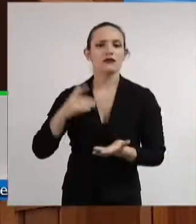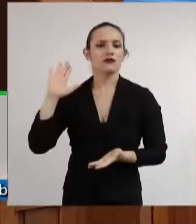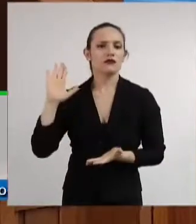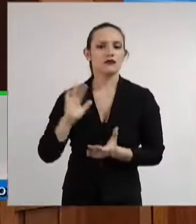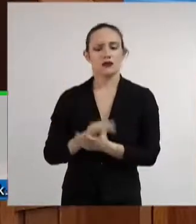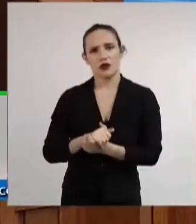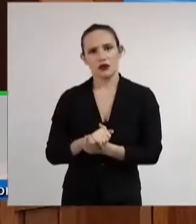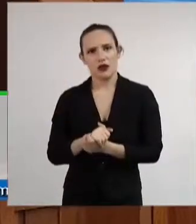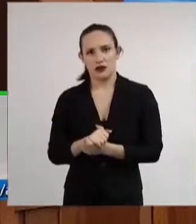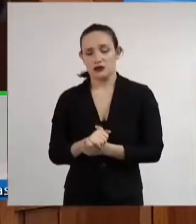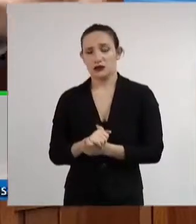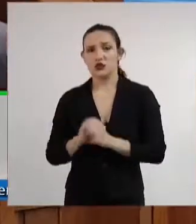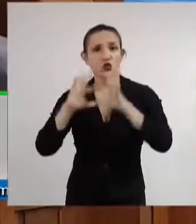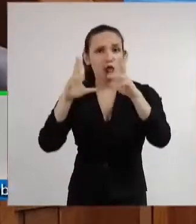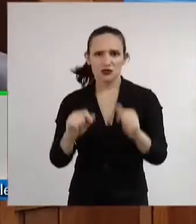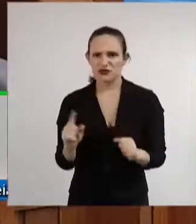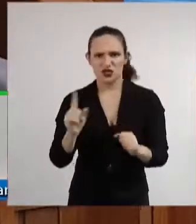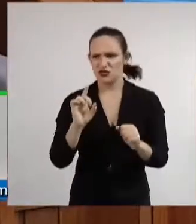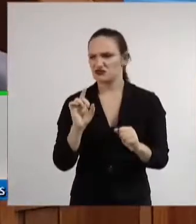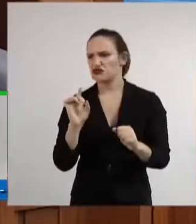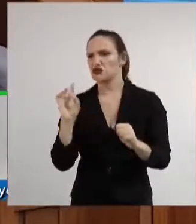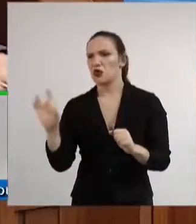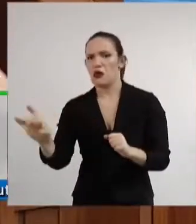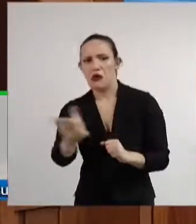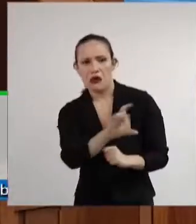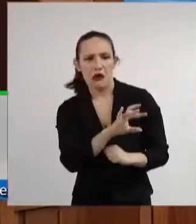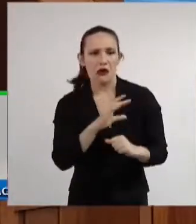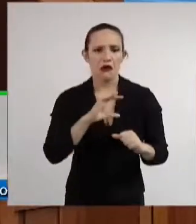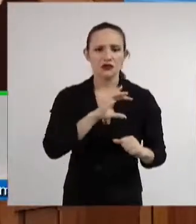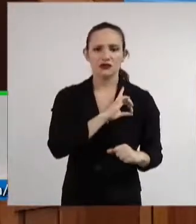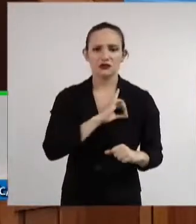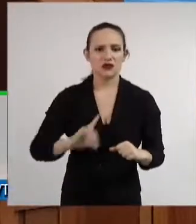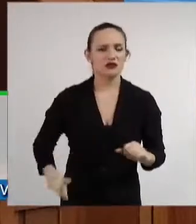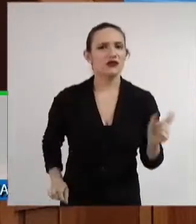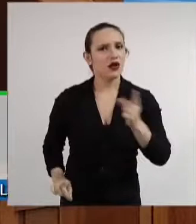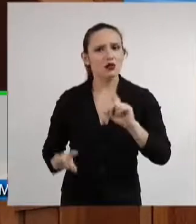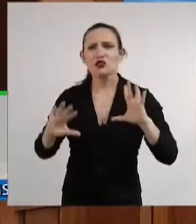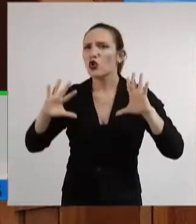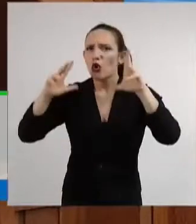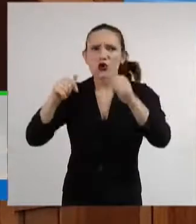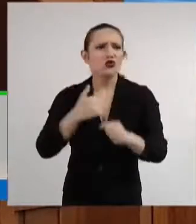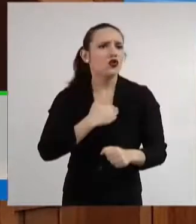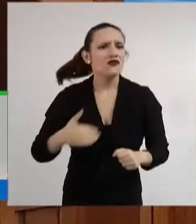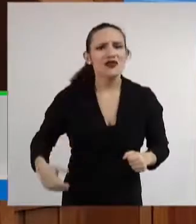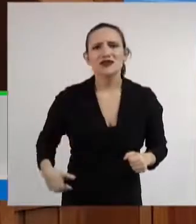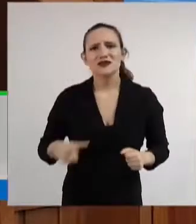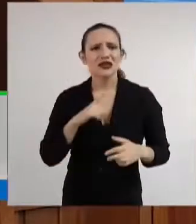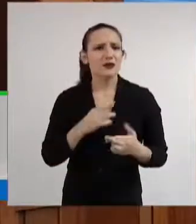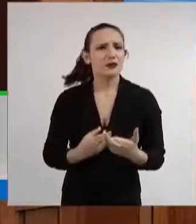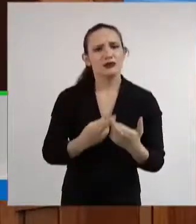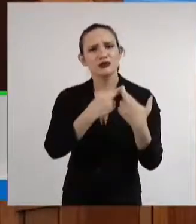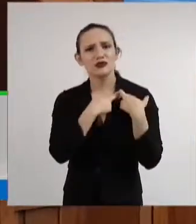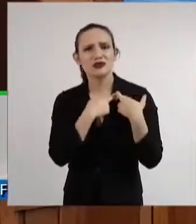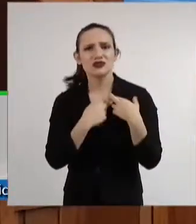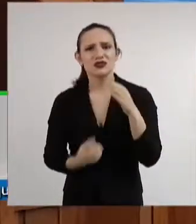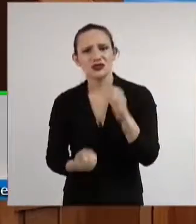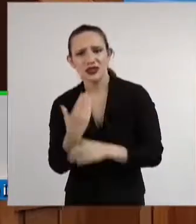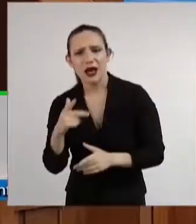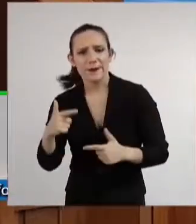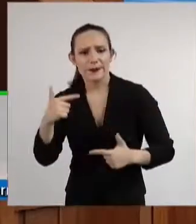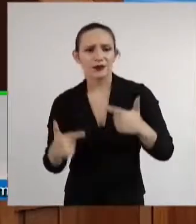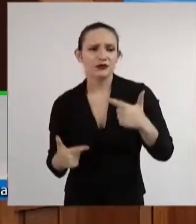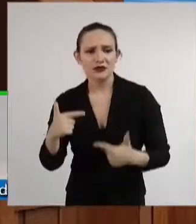deputados, é o cidadão como um todo, as organizações, o governo, cabe a ele a criar